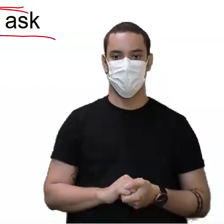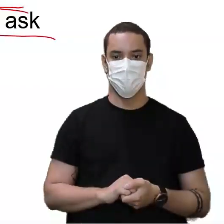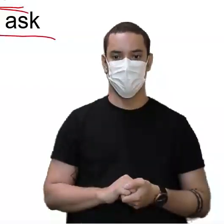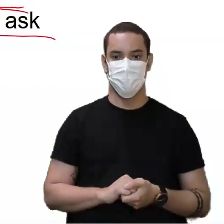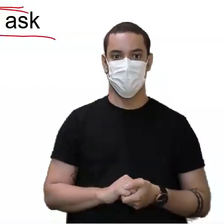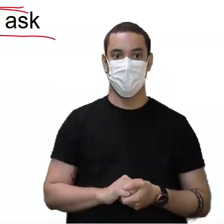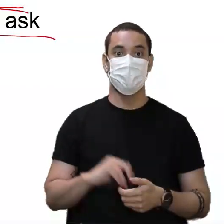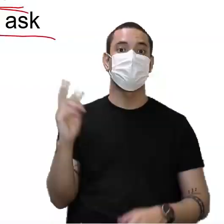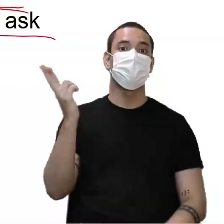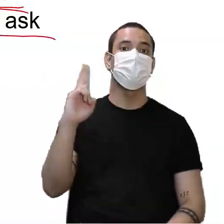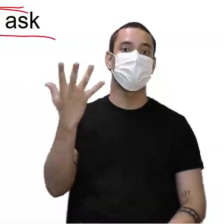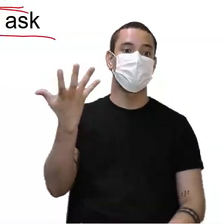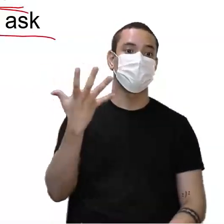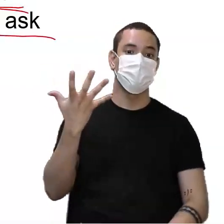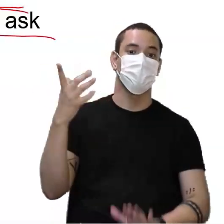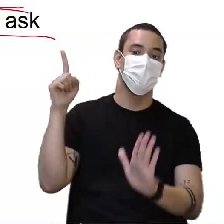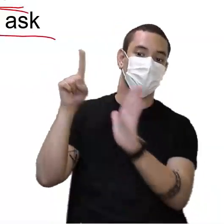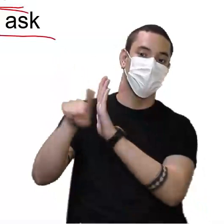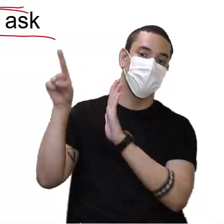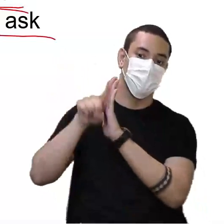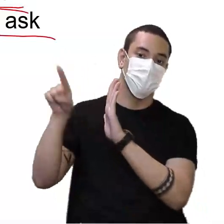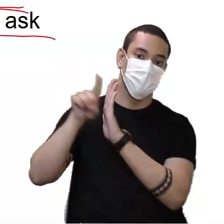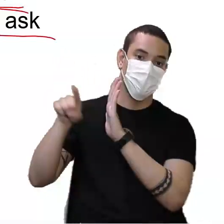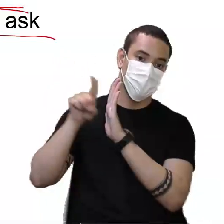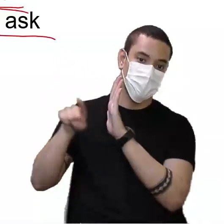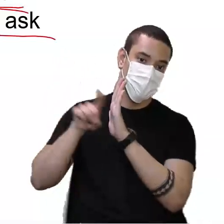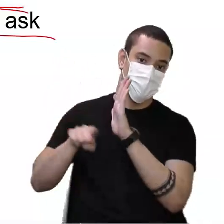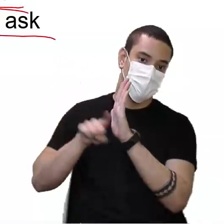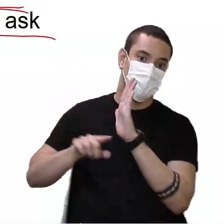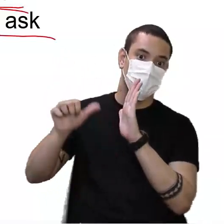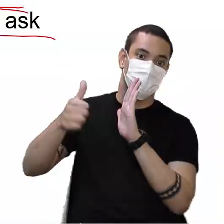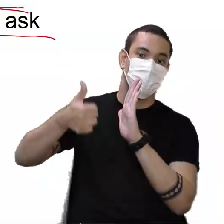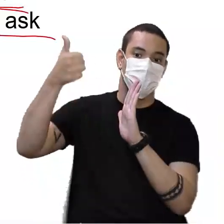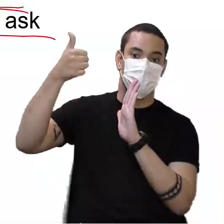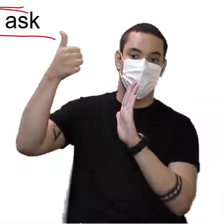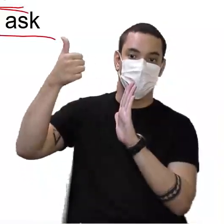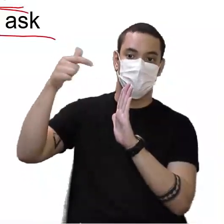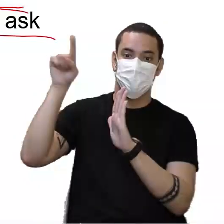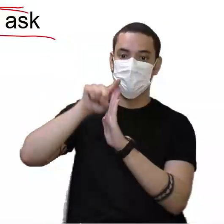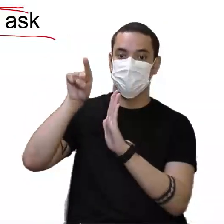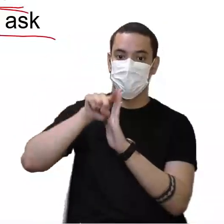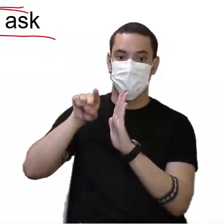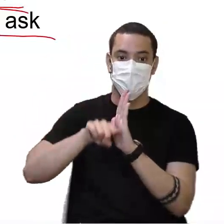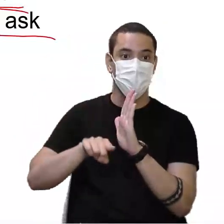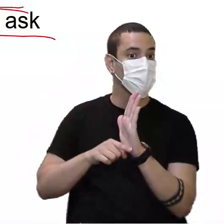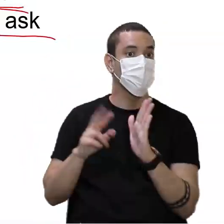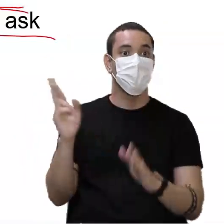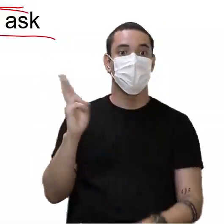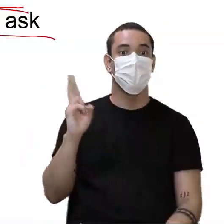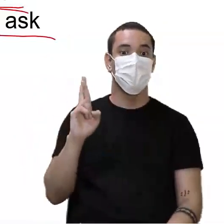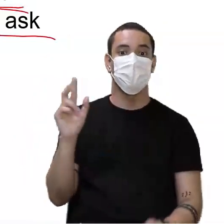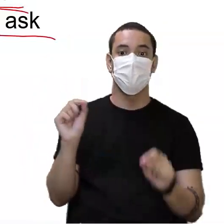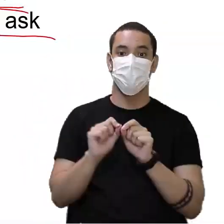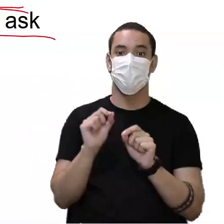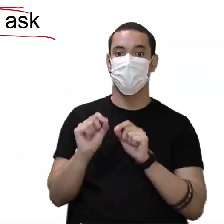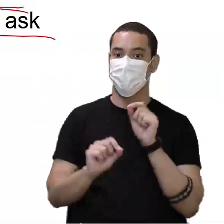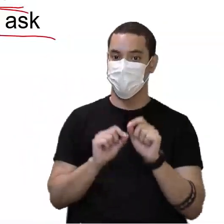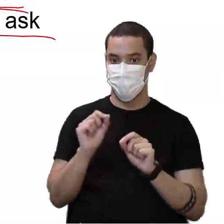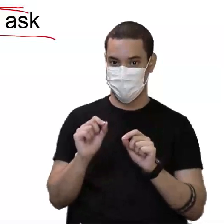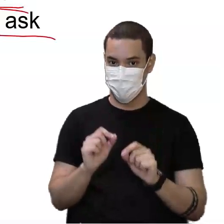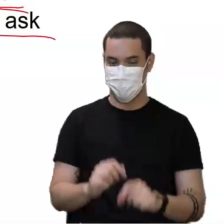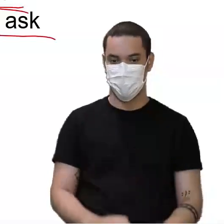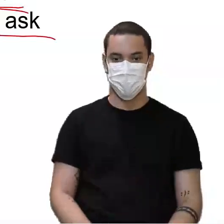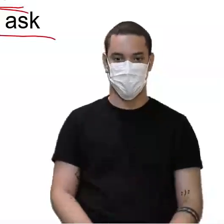question? Quem quer perguntar? Quem quer fazer a primeira pergunta? Ou quem quer perguntar a primeira pergunta,